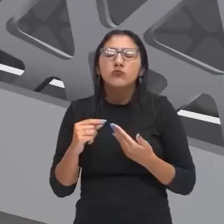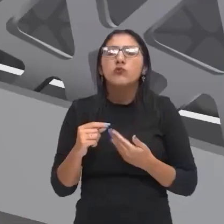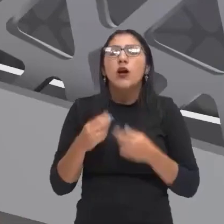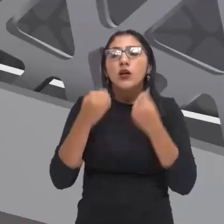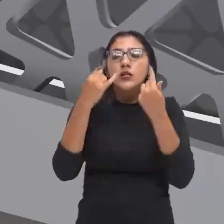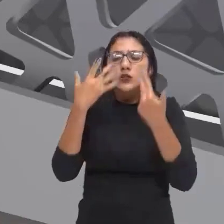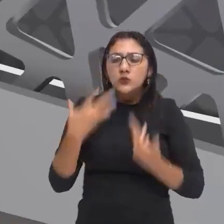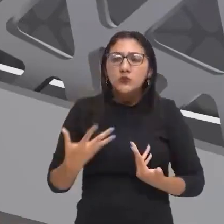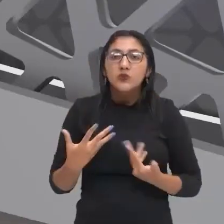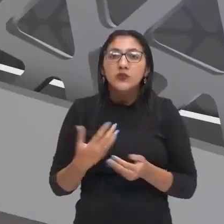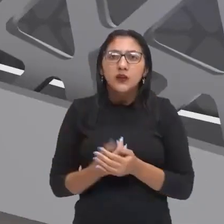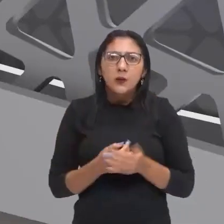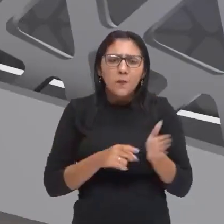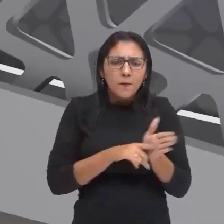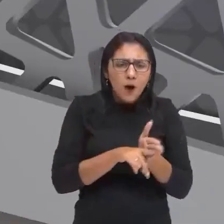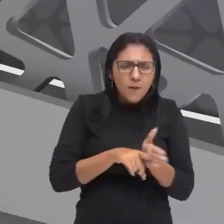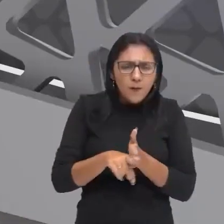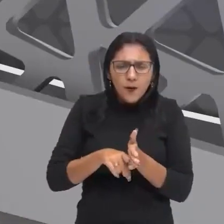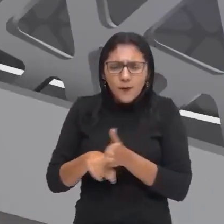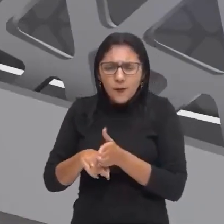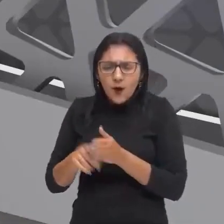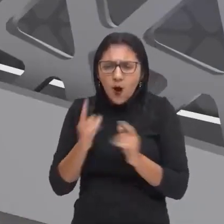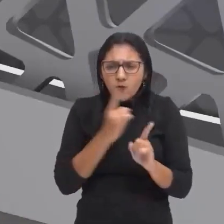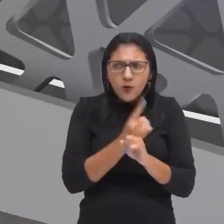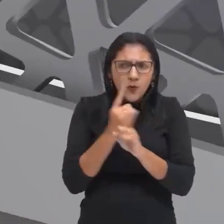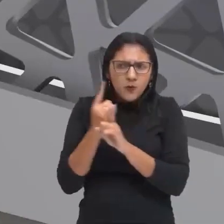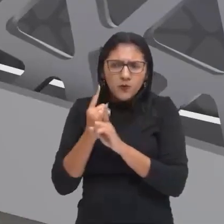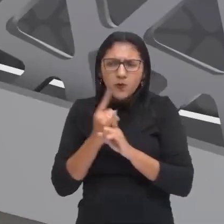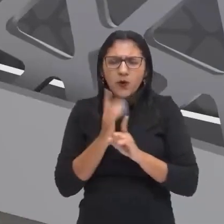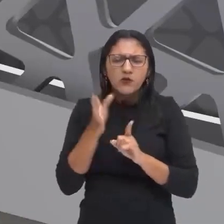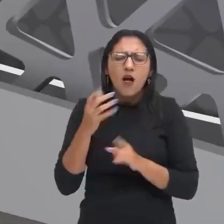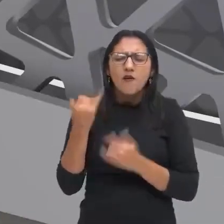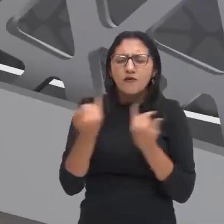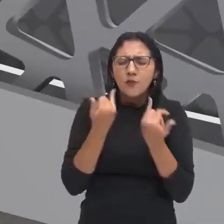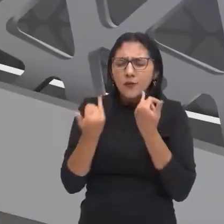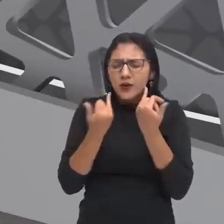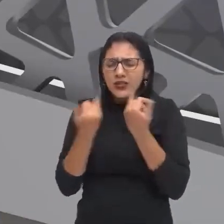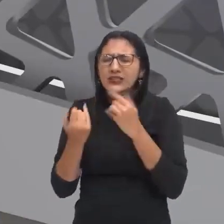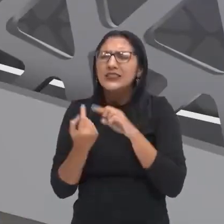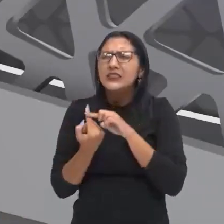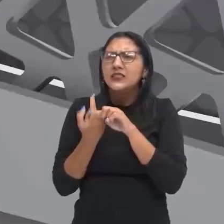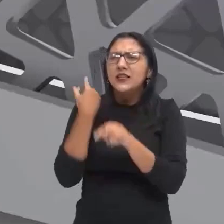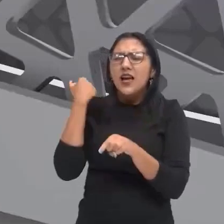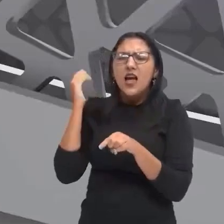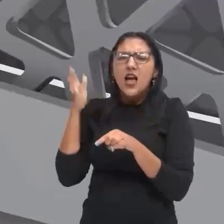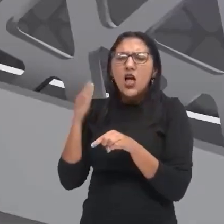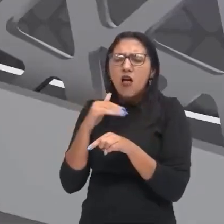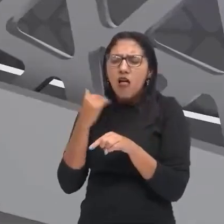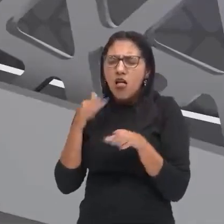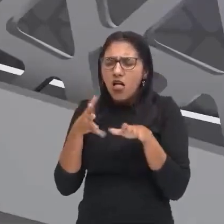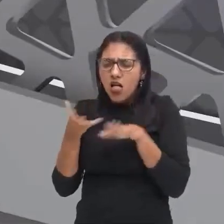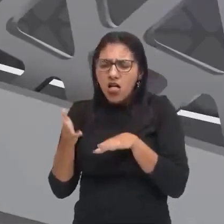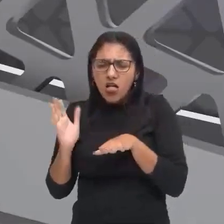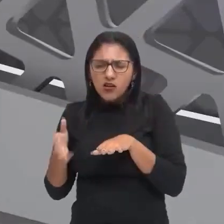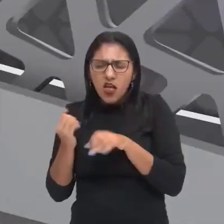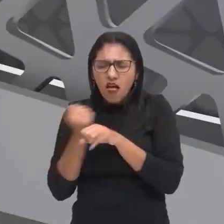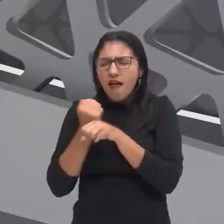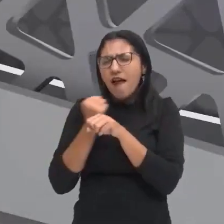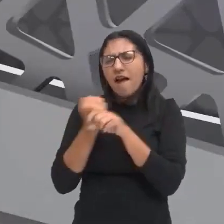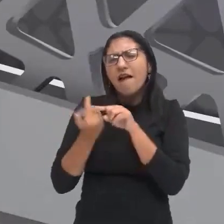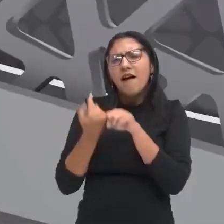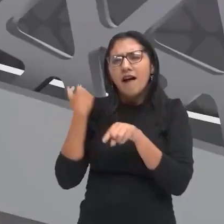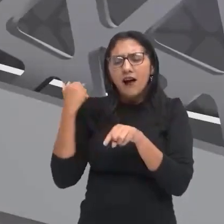Porque nós vamos lá e revivemos o passado por meio de depoimentos de pessoas que muitas vezes já deixaram de existir há algum